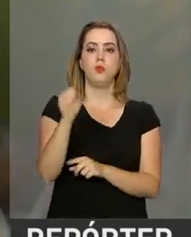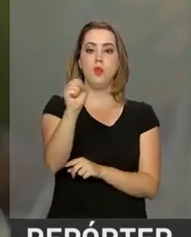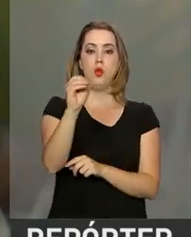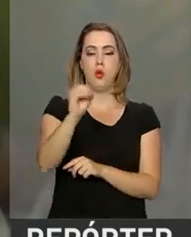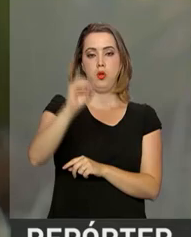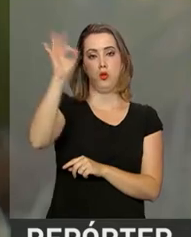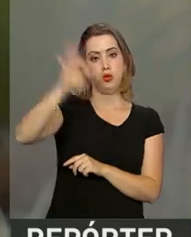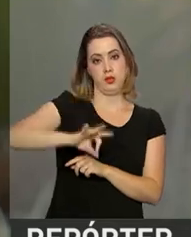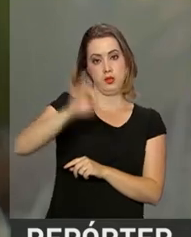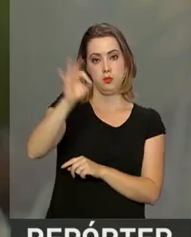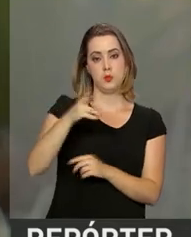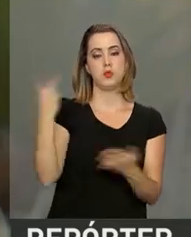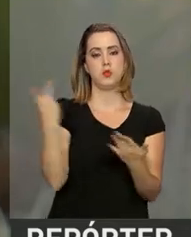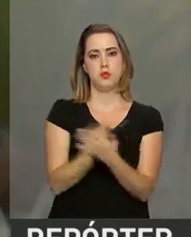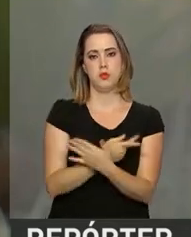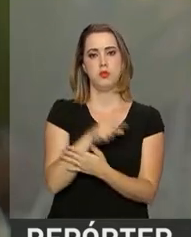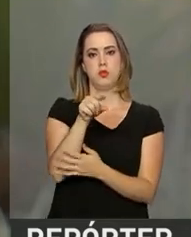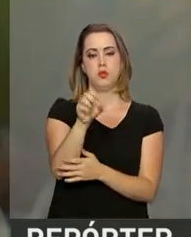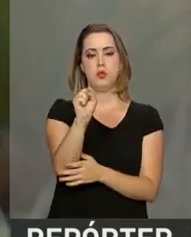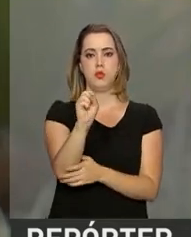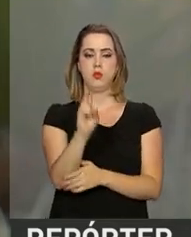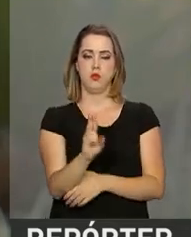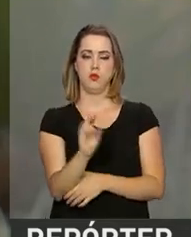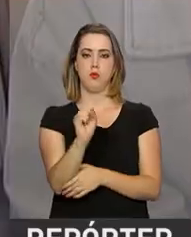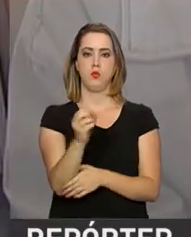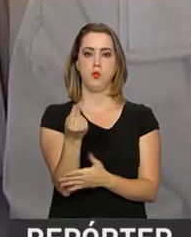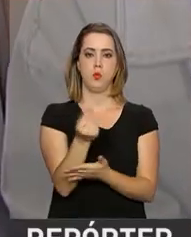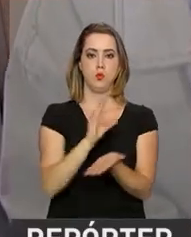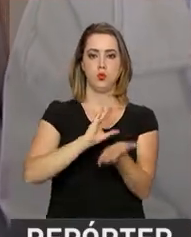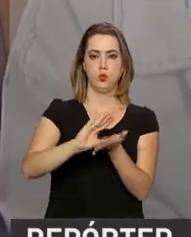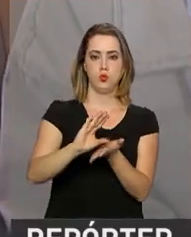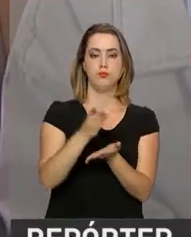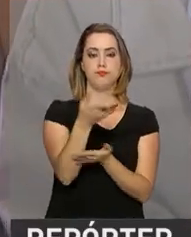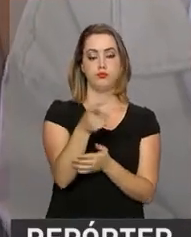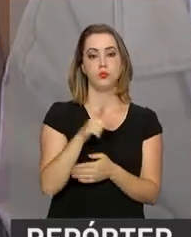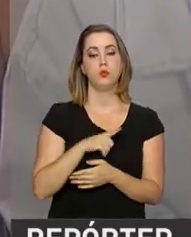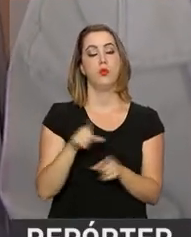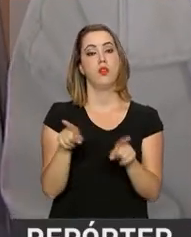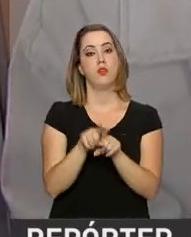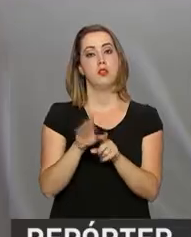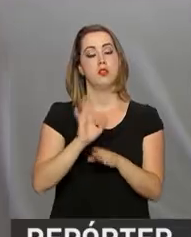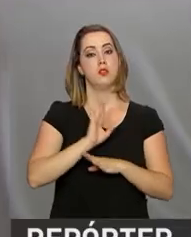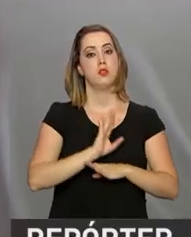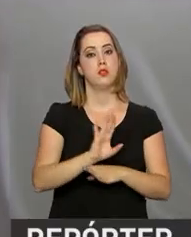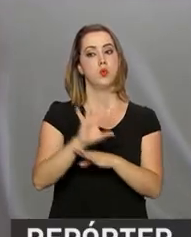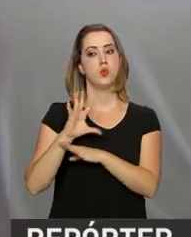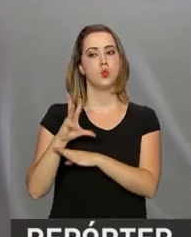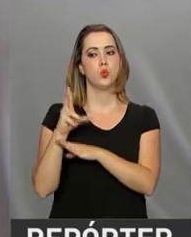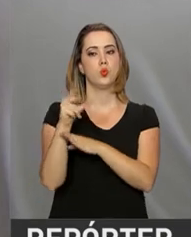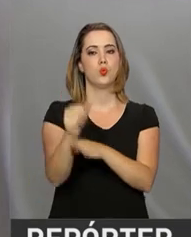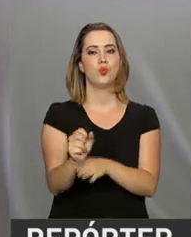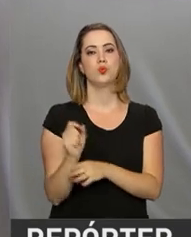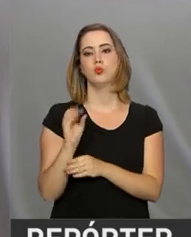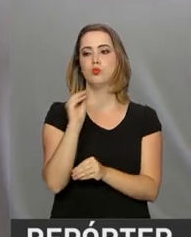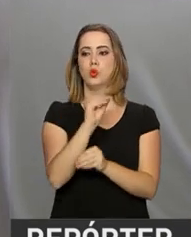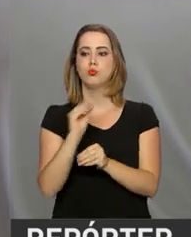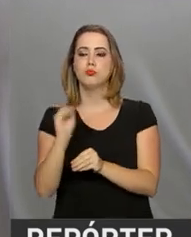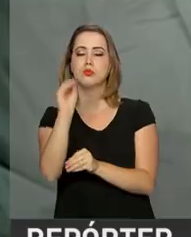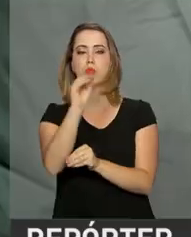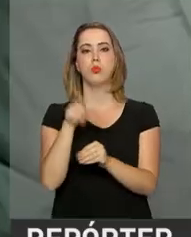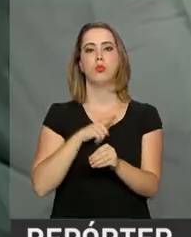deles são realizados com recursos públicos o SUS também oferece assistência integral ao paciente